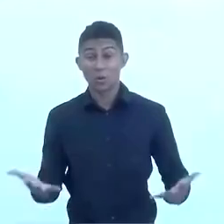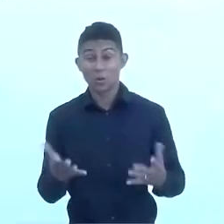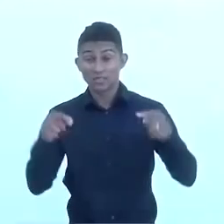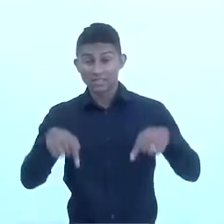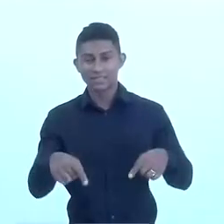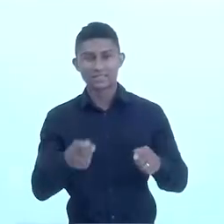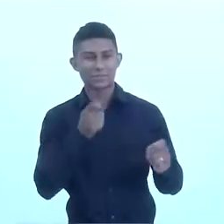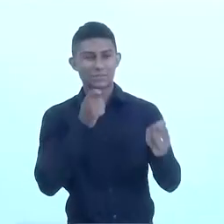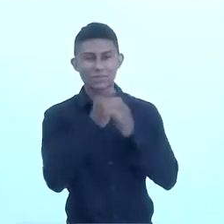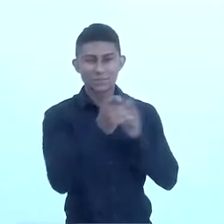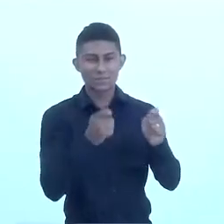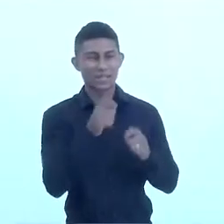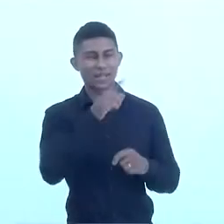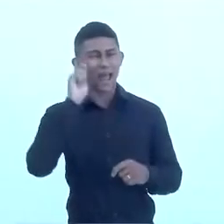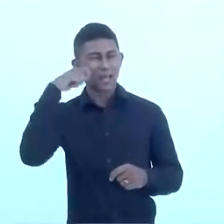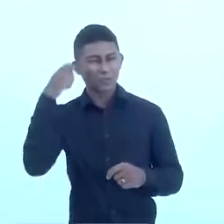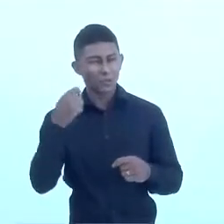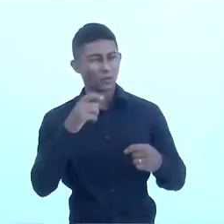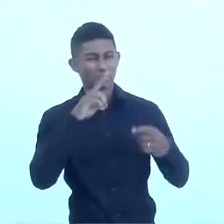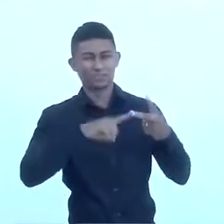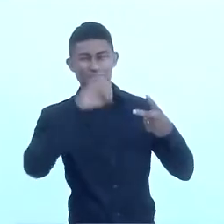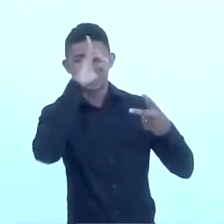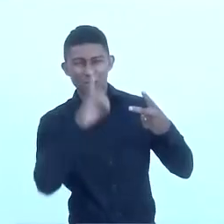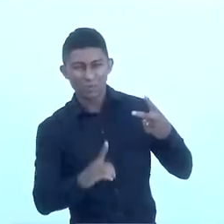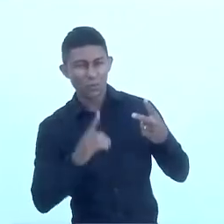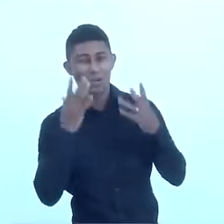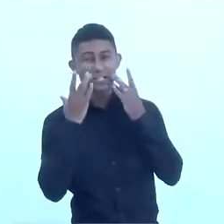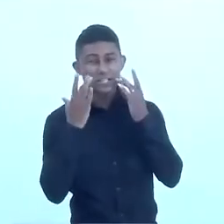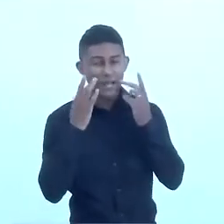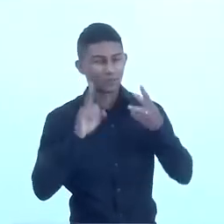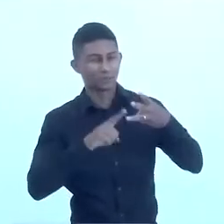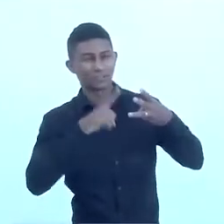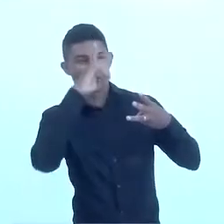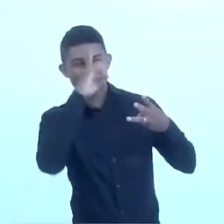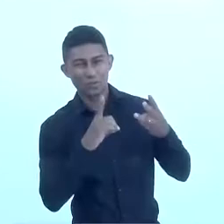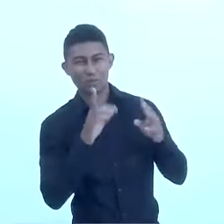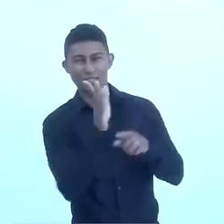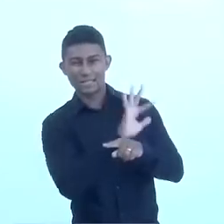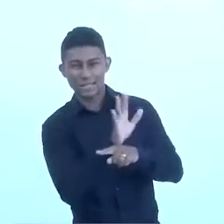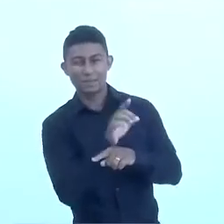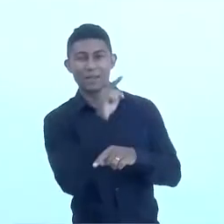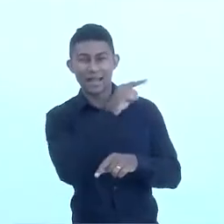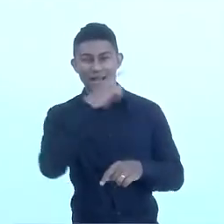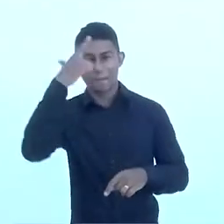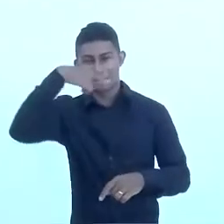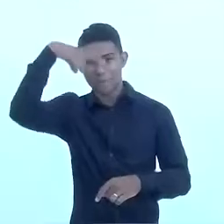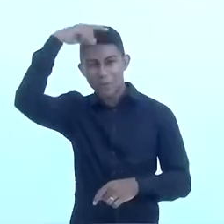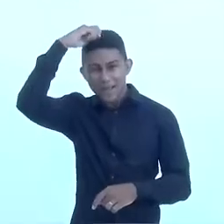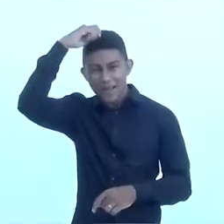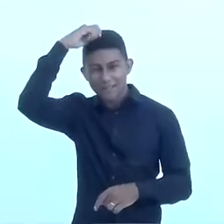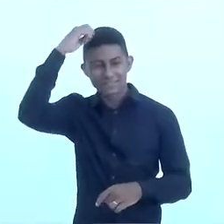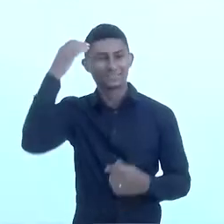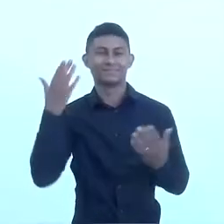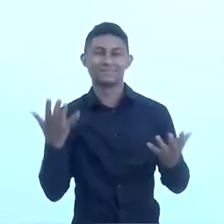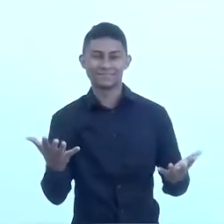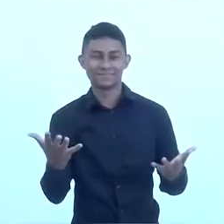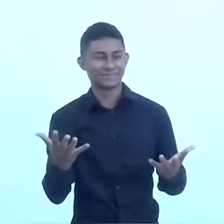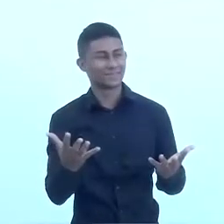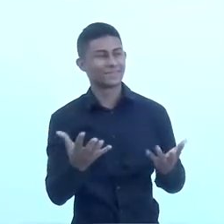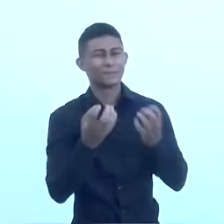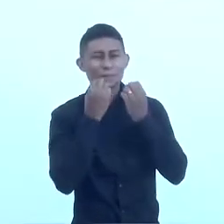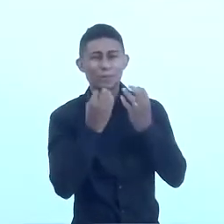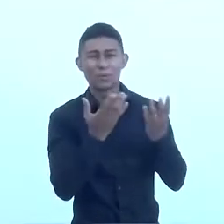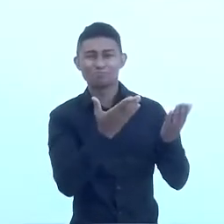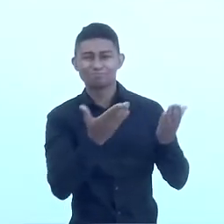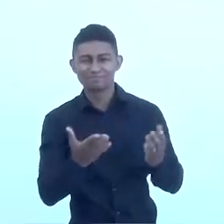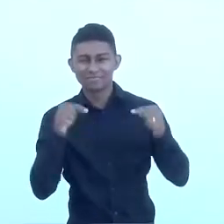Eu vou conversar com o ator, diretor de teatro e cinema, autor Paulo Betti. Paulo, um prazer